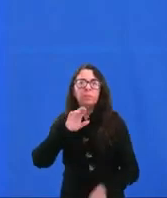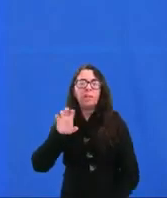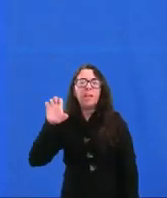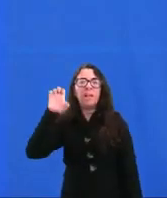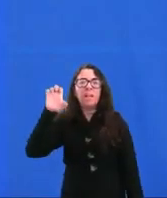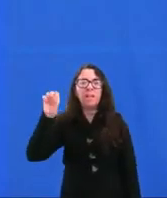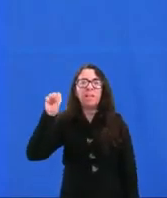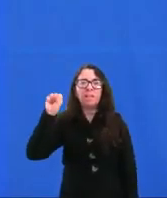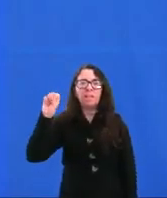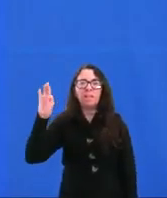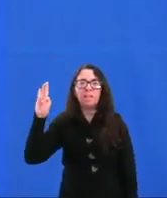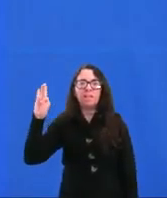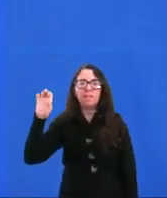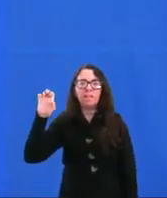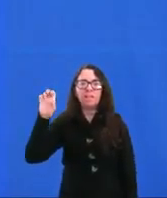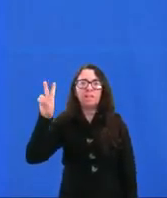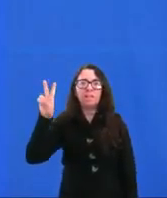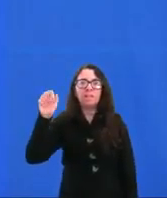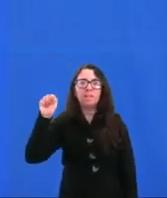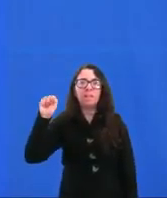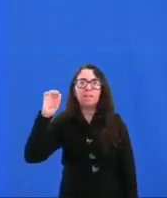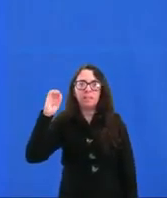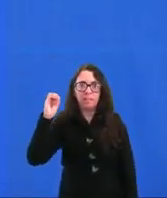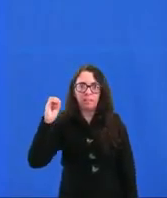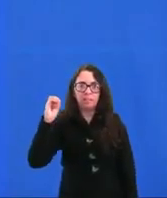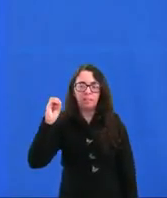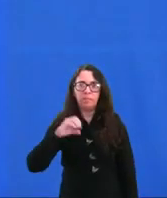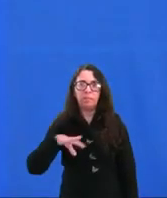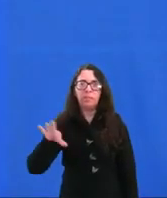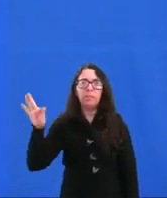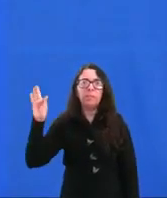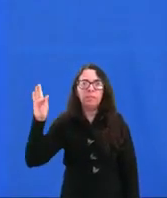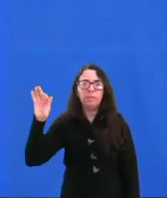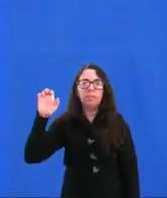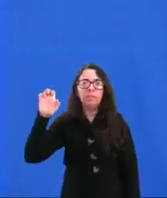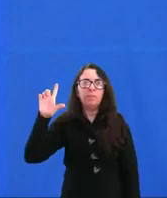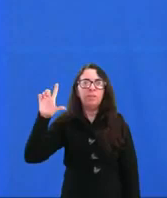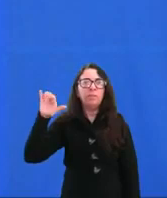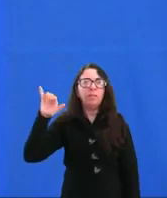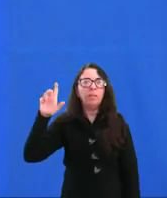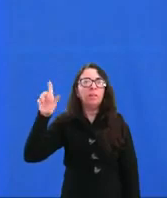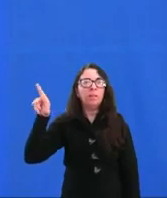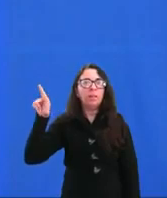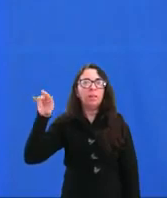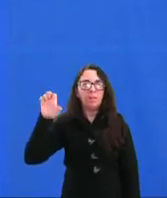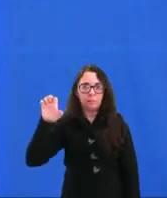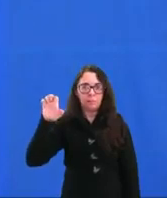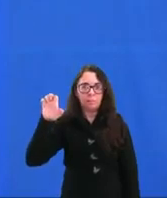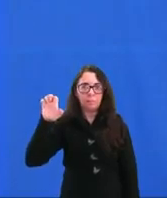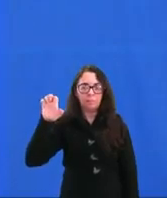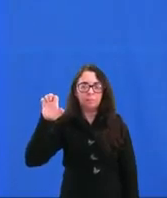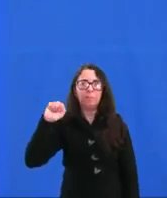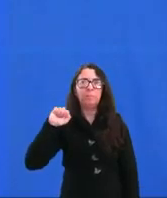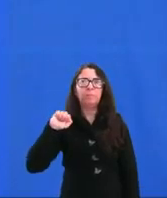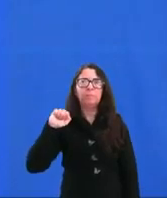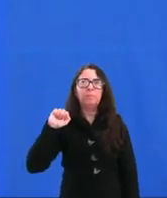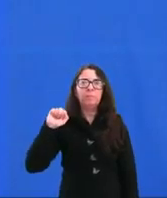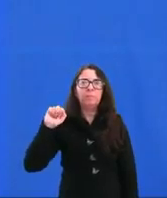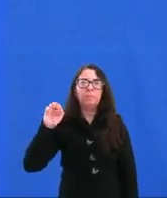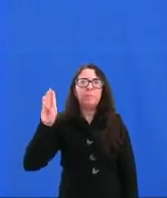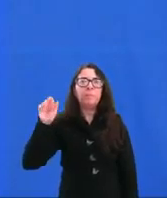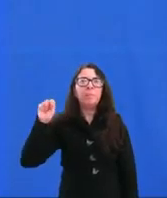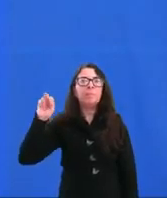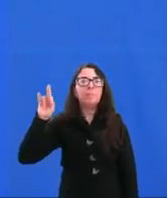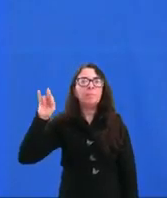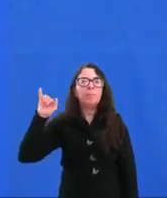Nicanor, Timão, Pármenas e Nicolau, prosélito de Antioquia. Verso